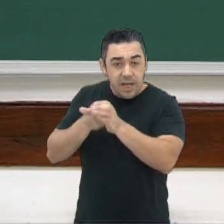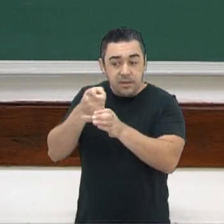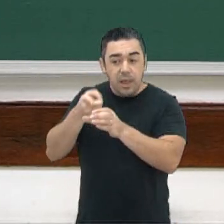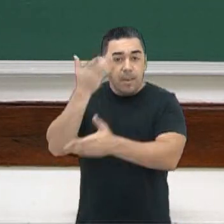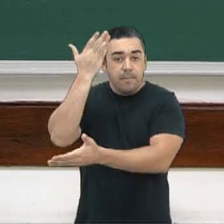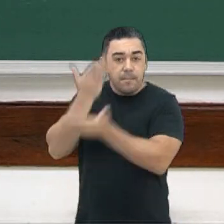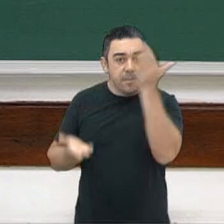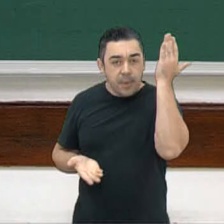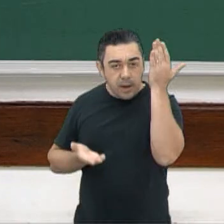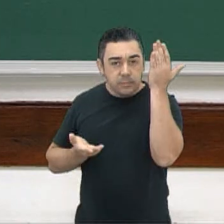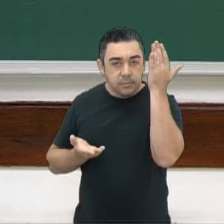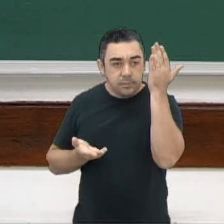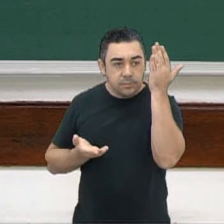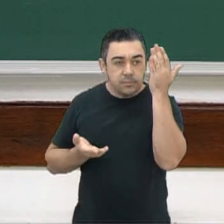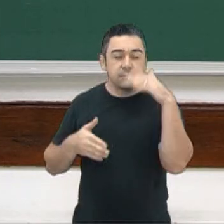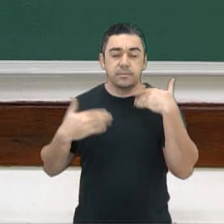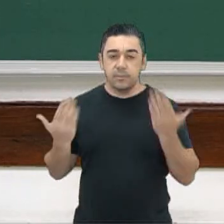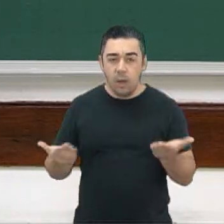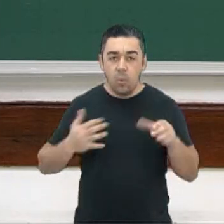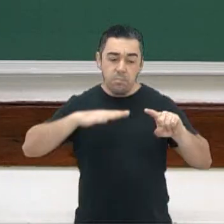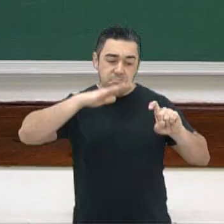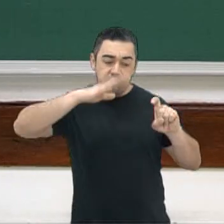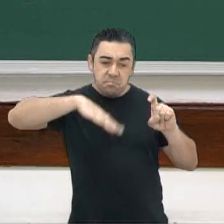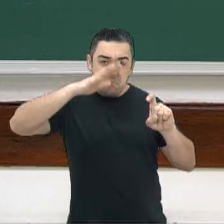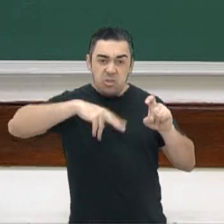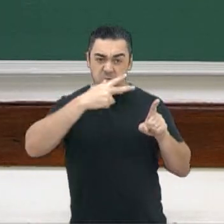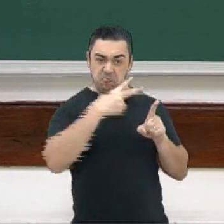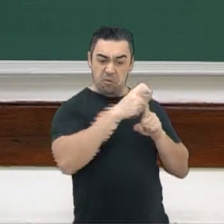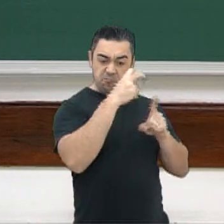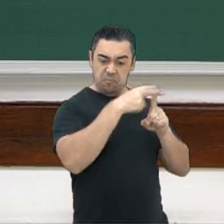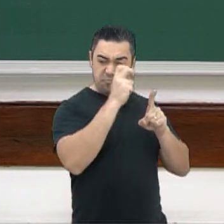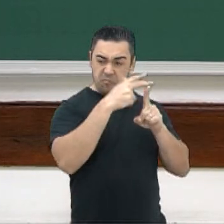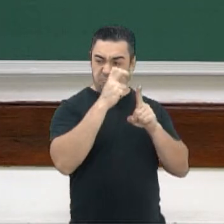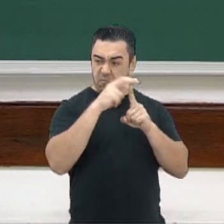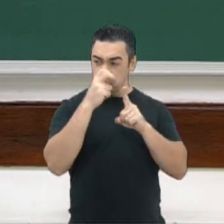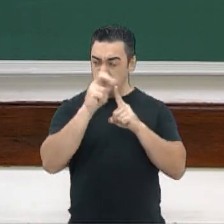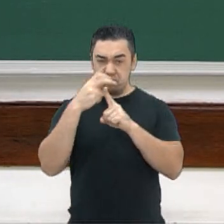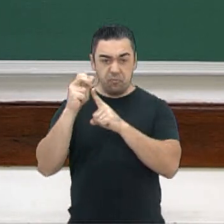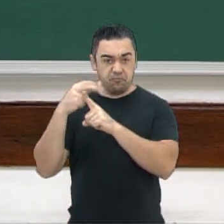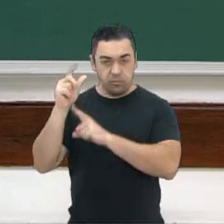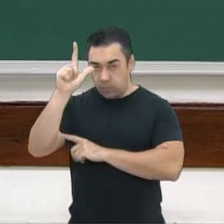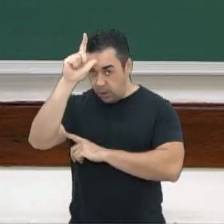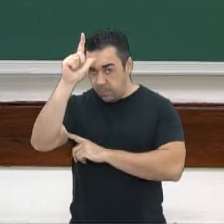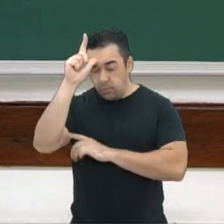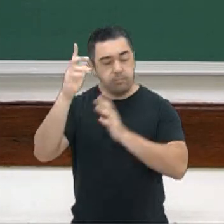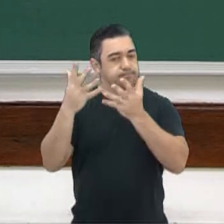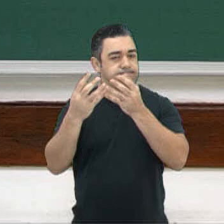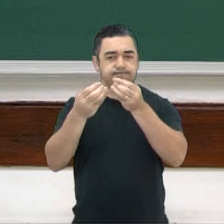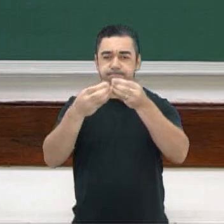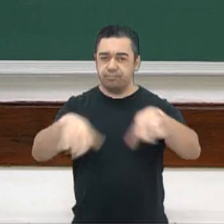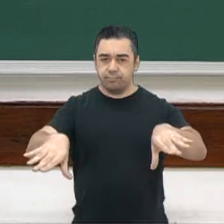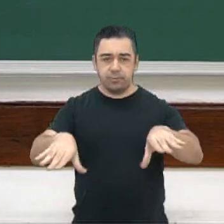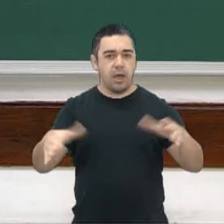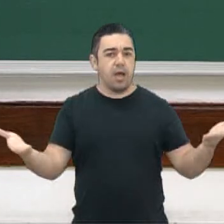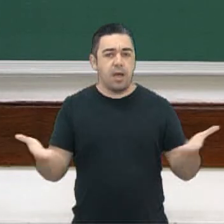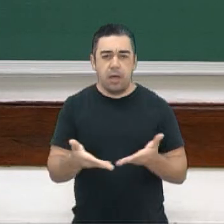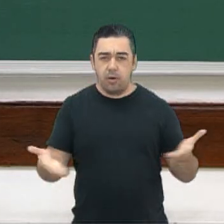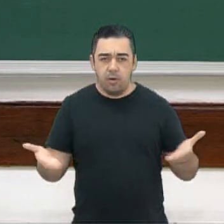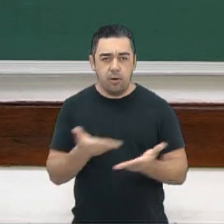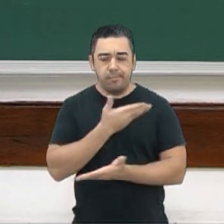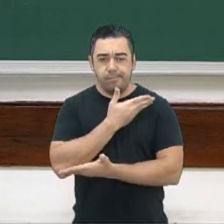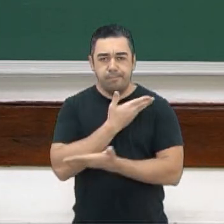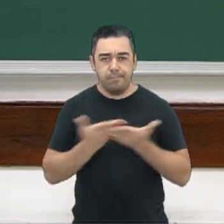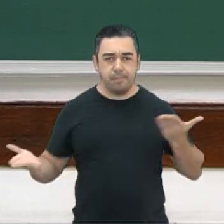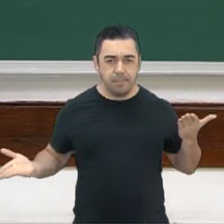Então a gente pode colocar que o mito da invencibilidade da aula passada cai sobre terra e, nas palavras soviéticas, na